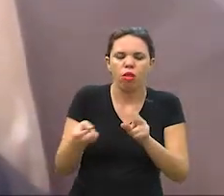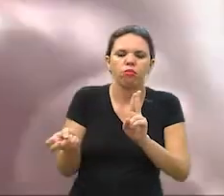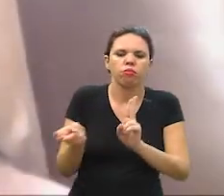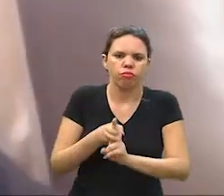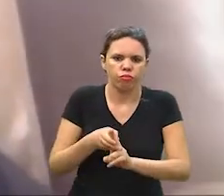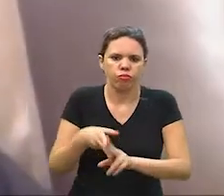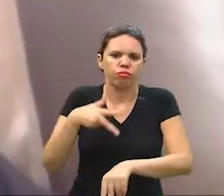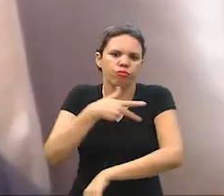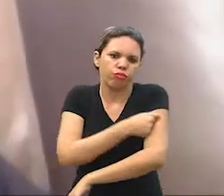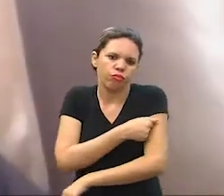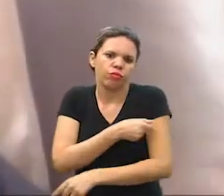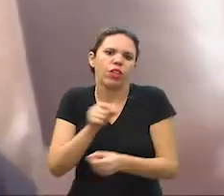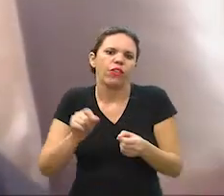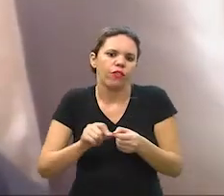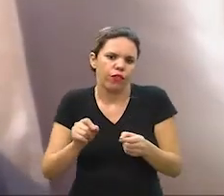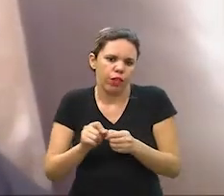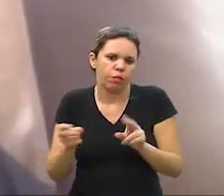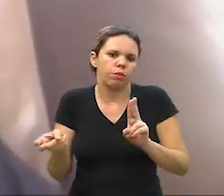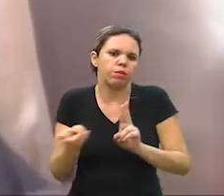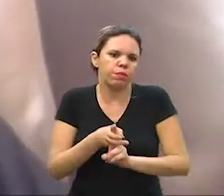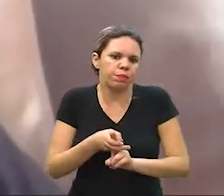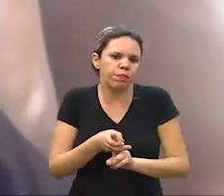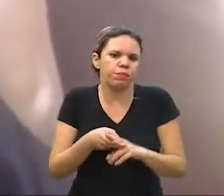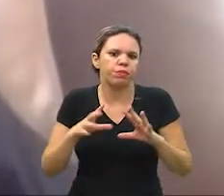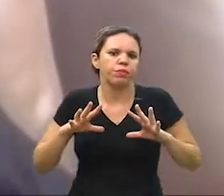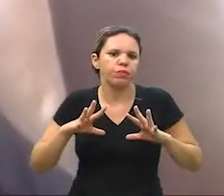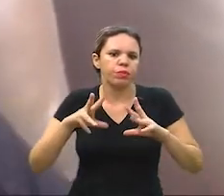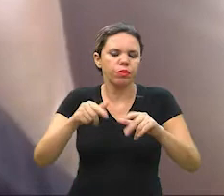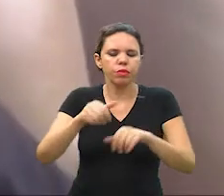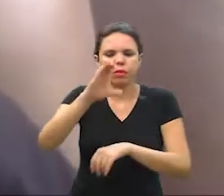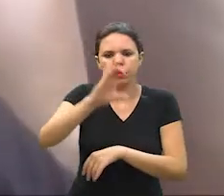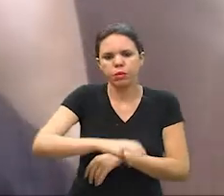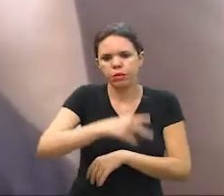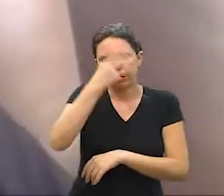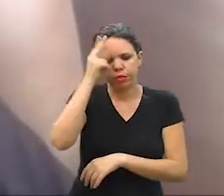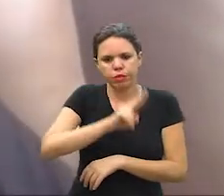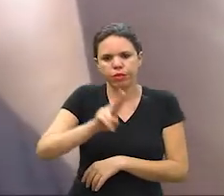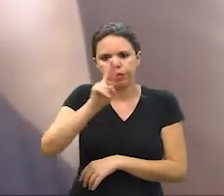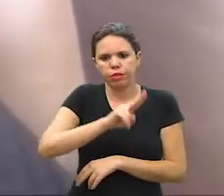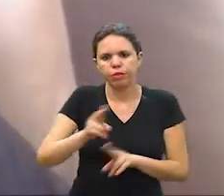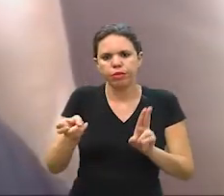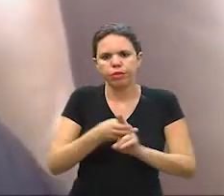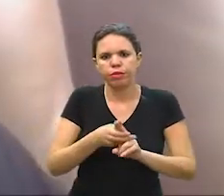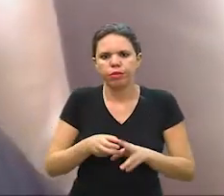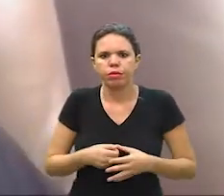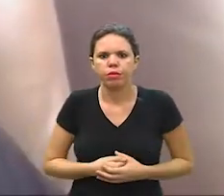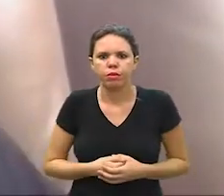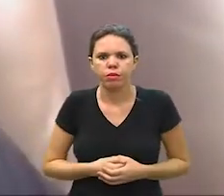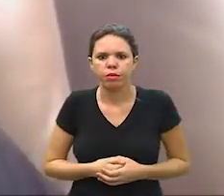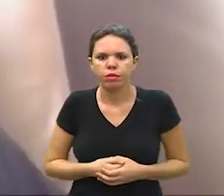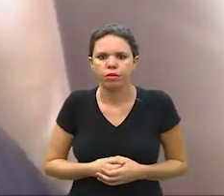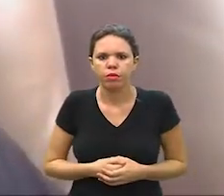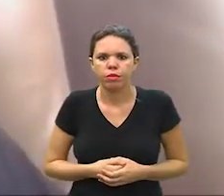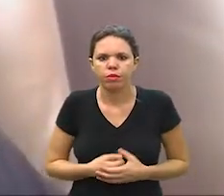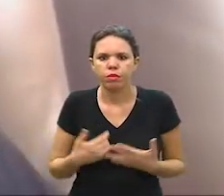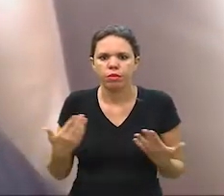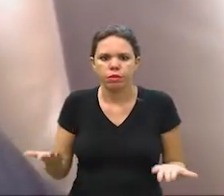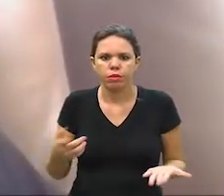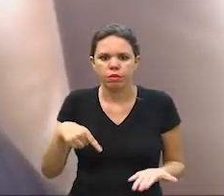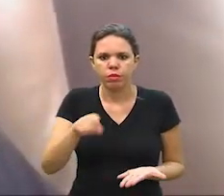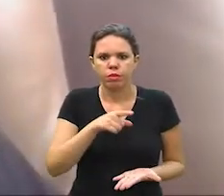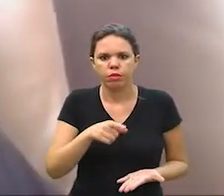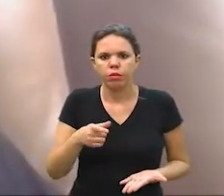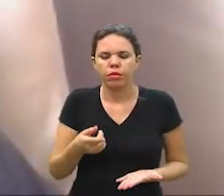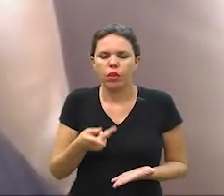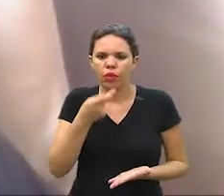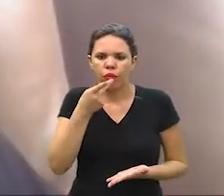SUS, a vacina quem faz é o SUS. Então, todos os cidadãos usam o SUS, né? E aí, quando vocês